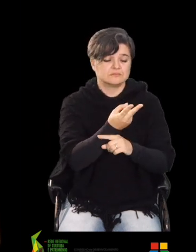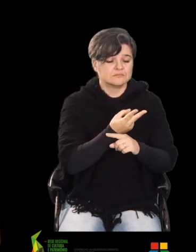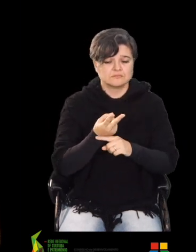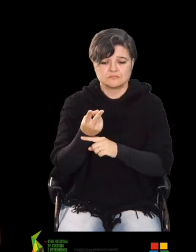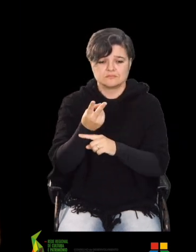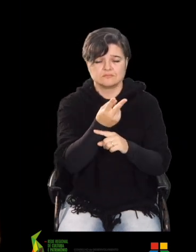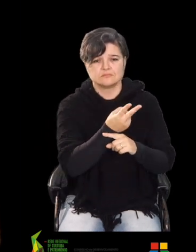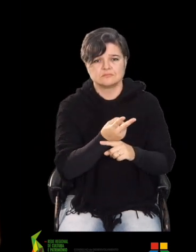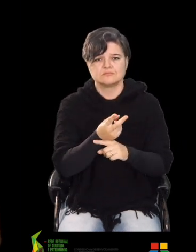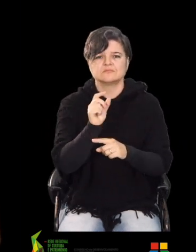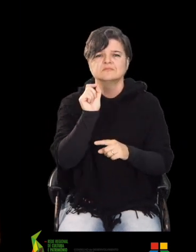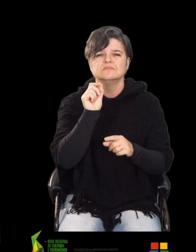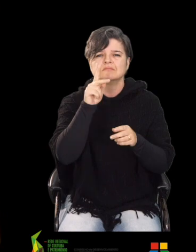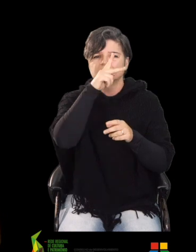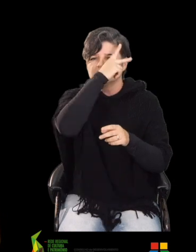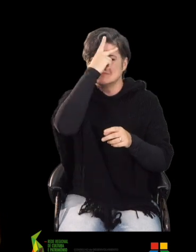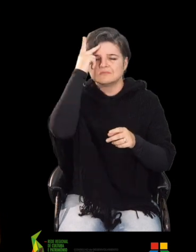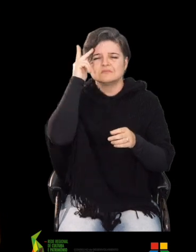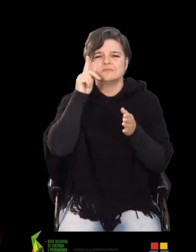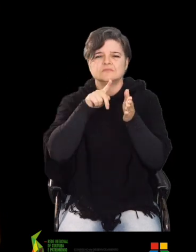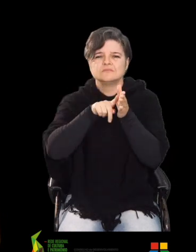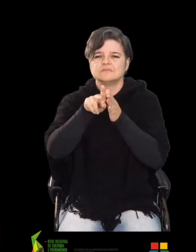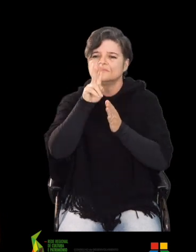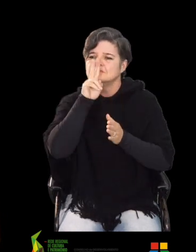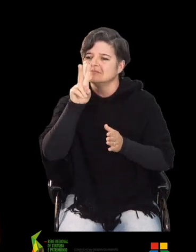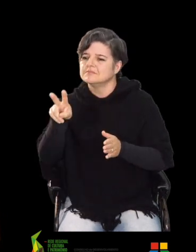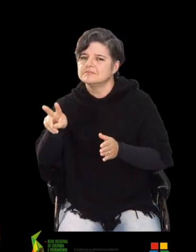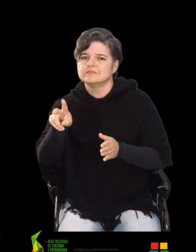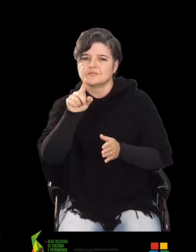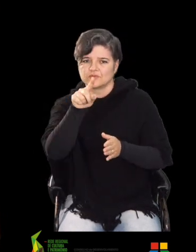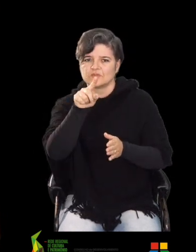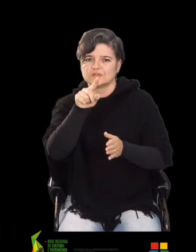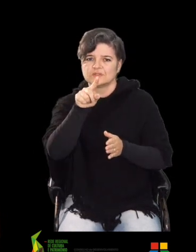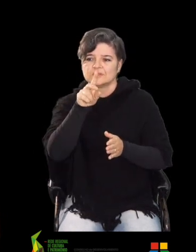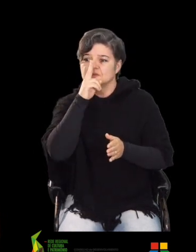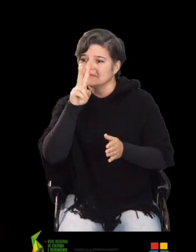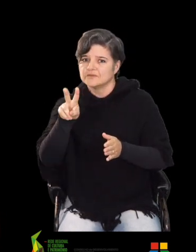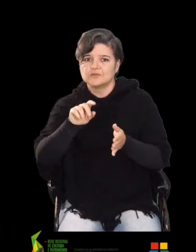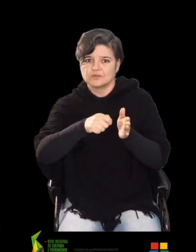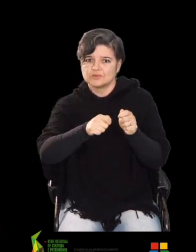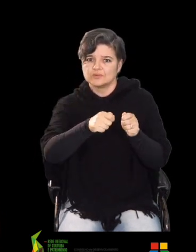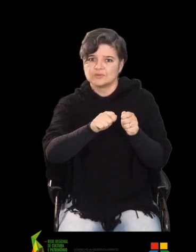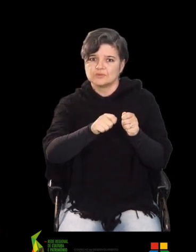oi alguém viu a chave a chave